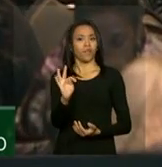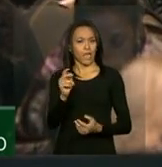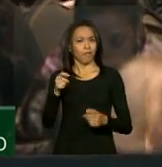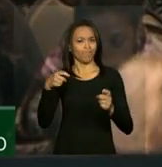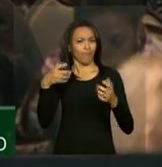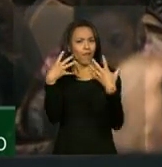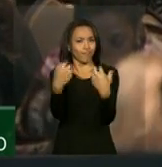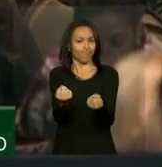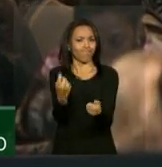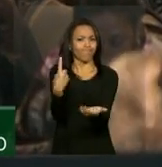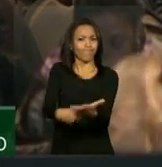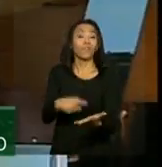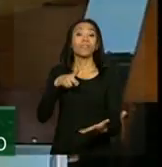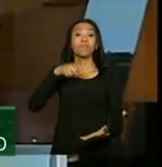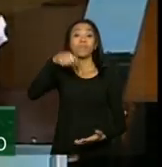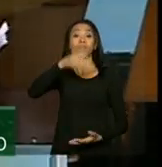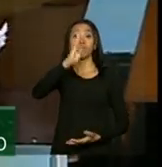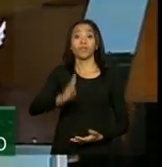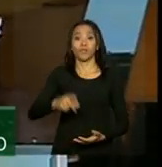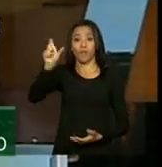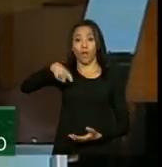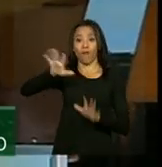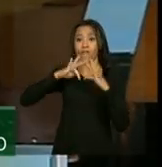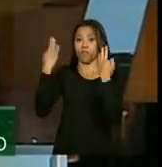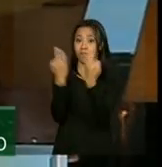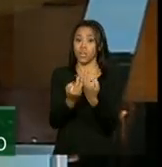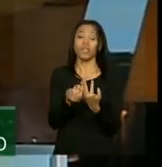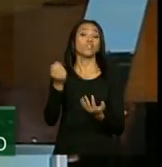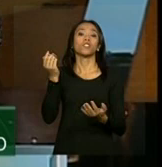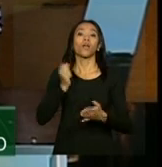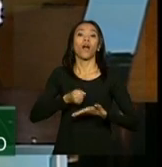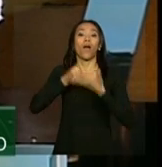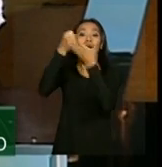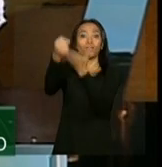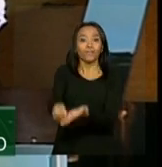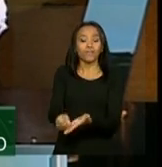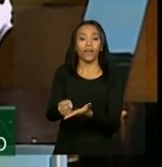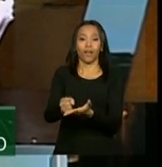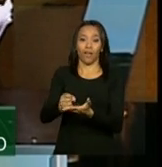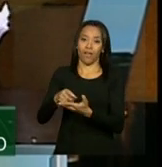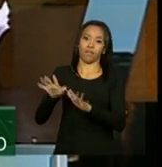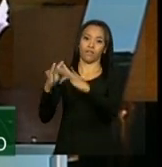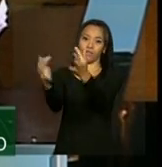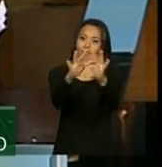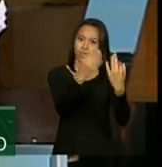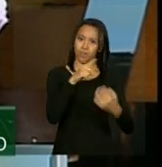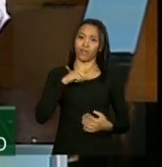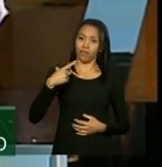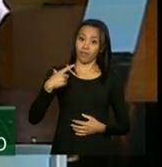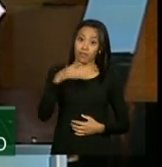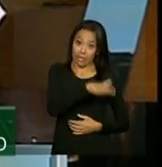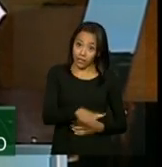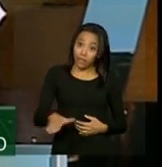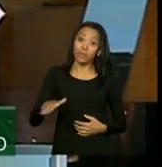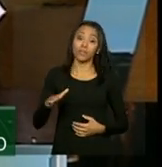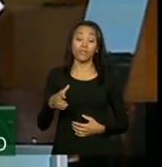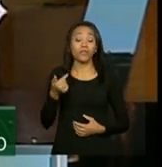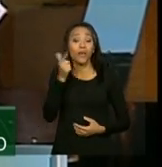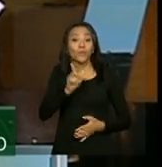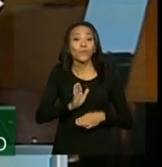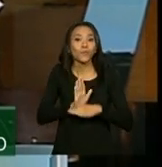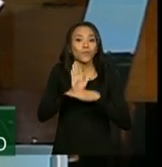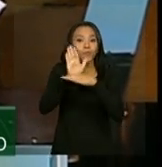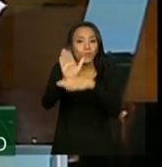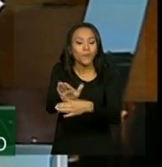temos o Bolsa Família, que tem como prioridade chegar às famílias com crianças e que trata de forma diferenciada as crianças e